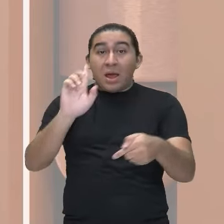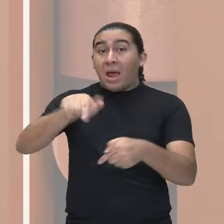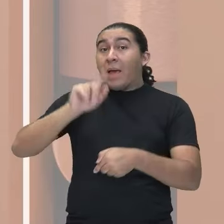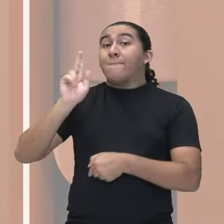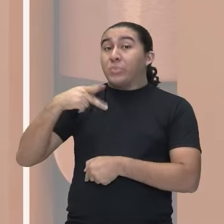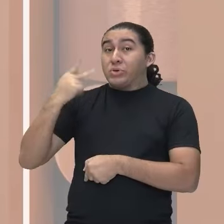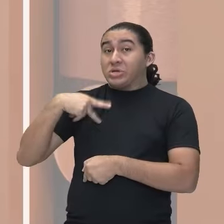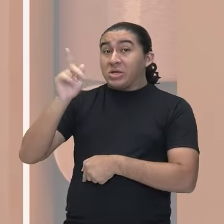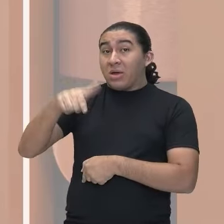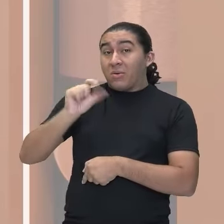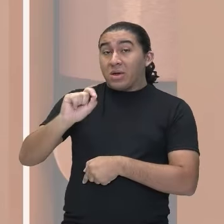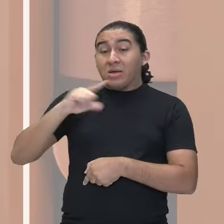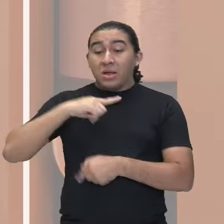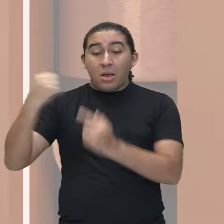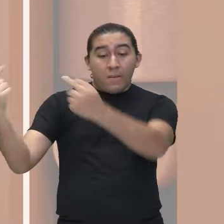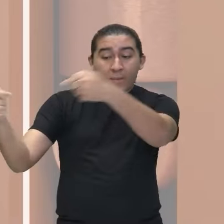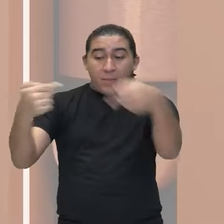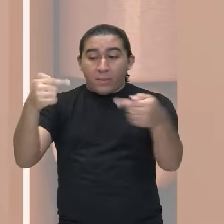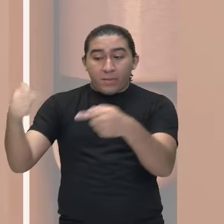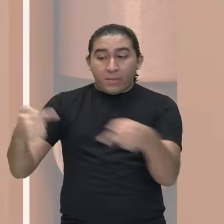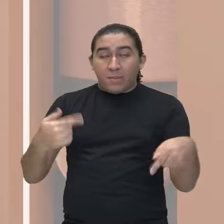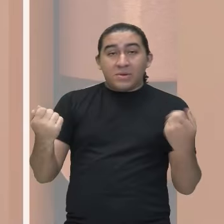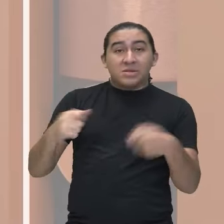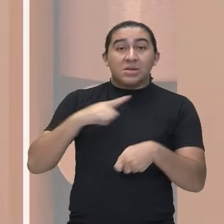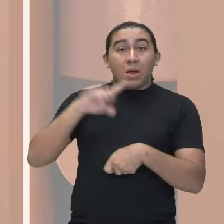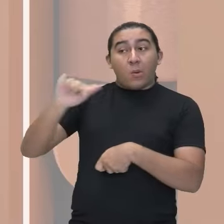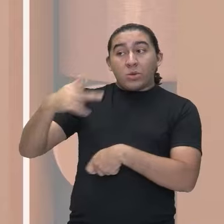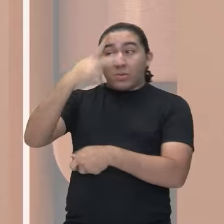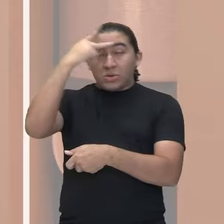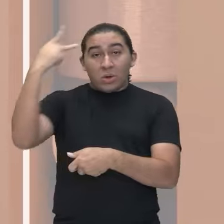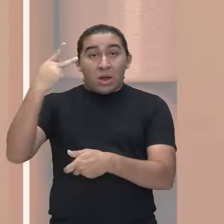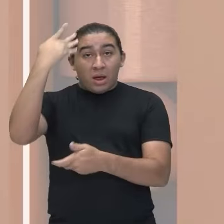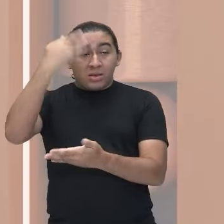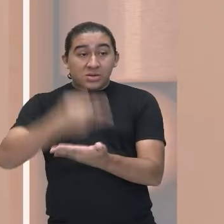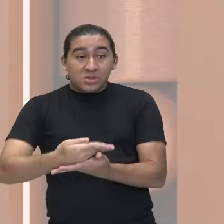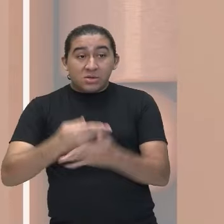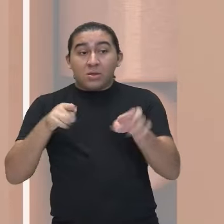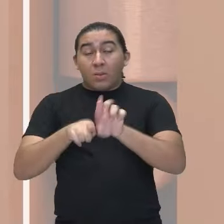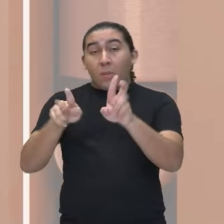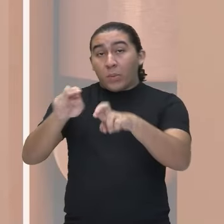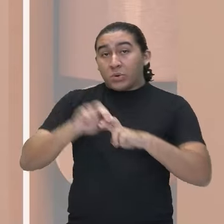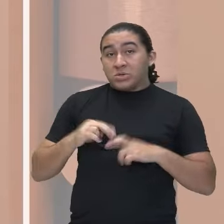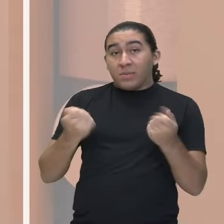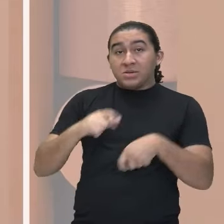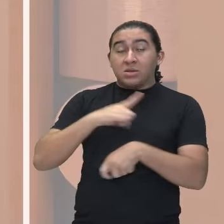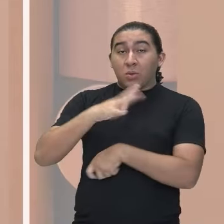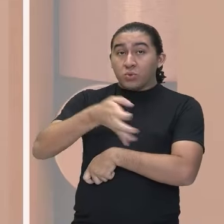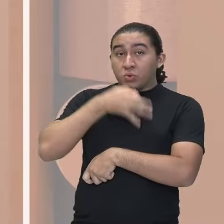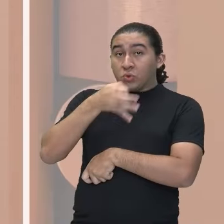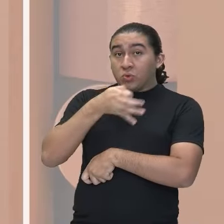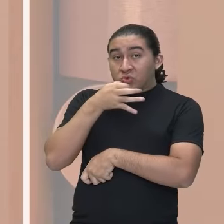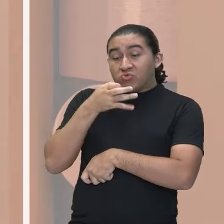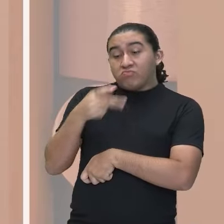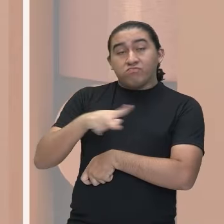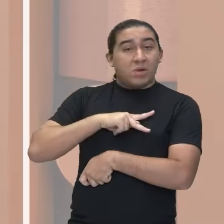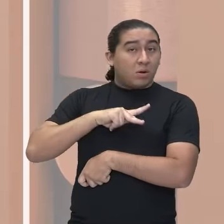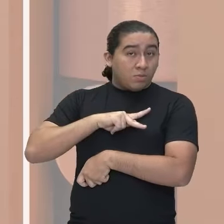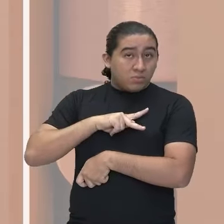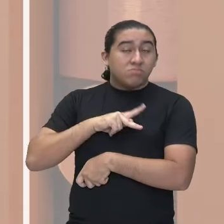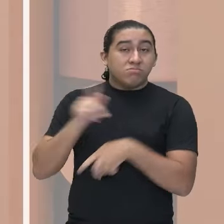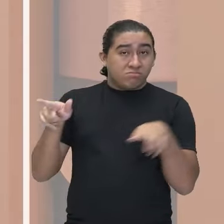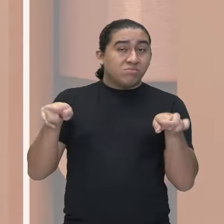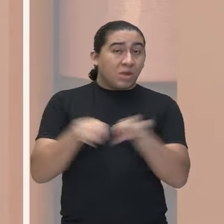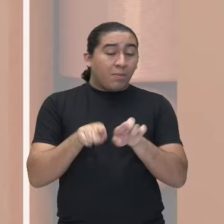É a arte do convencimento. Eu preciso convencer o outro. Para isso, eu preciso ter um discurso próprio que faça